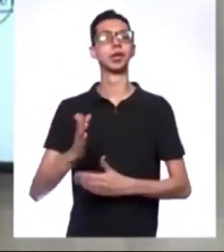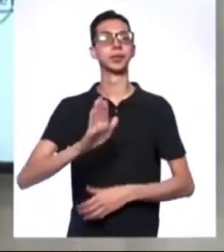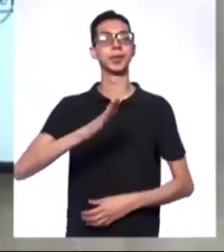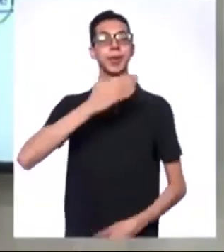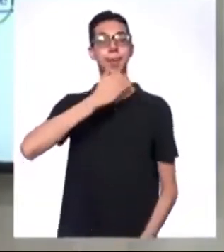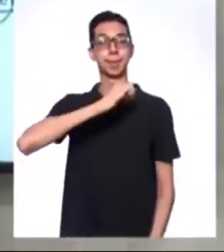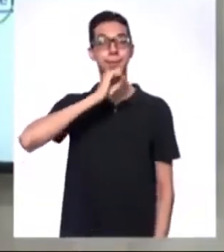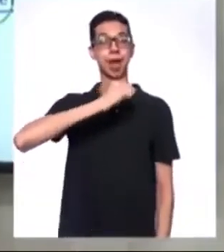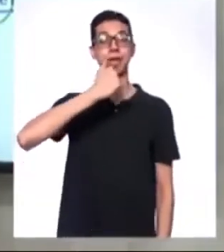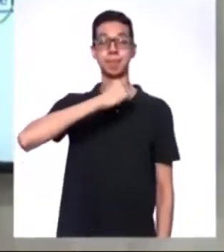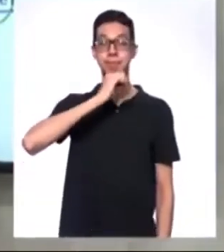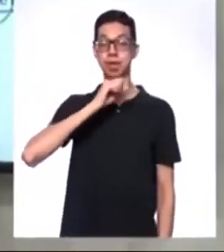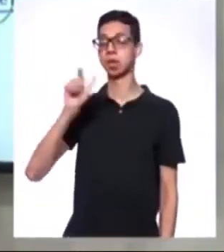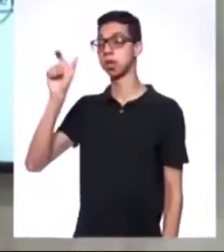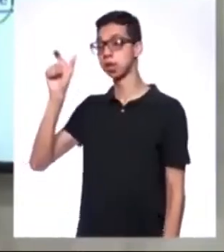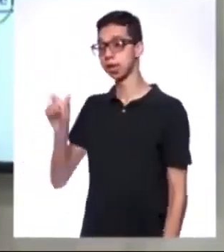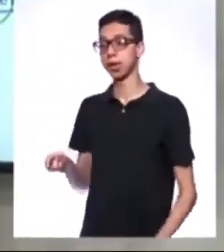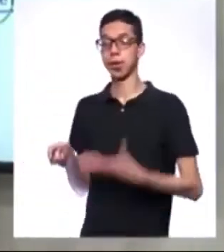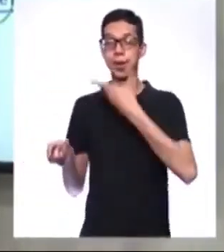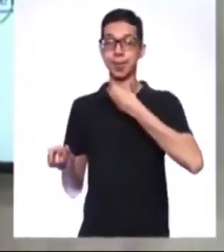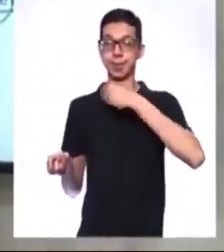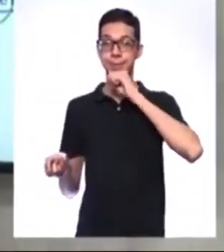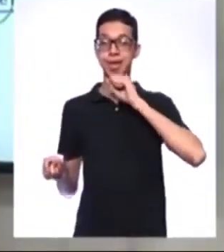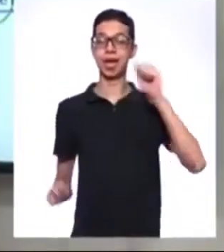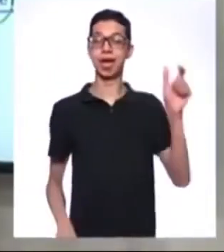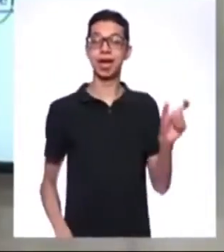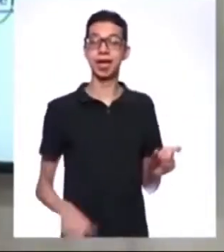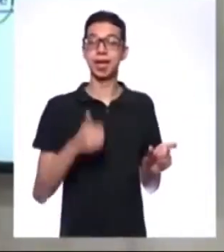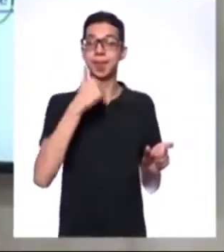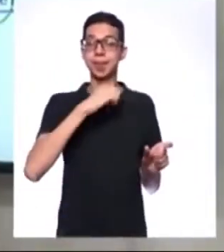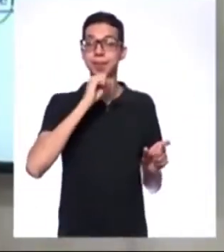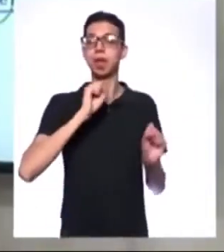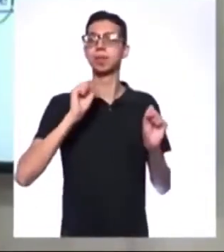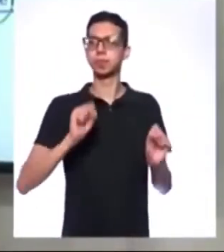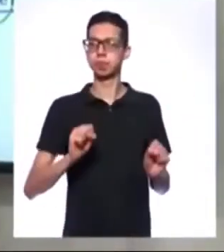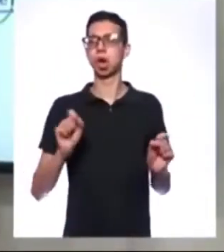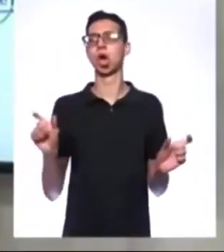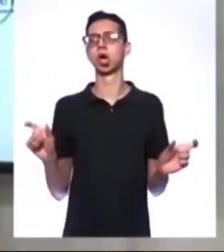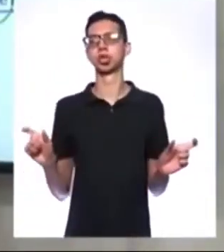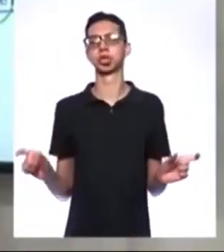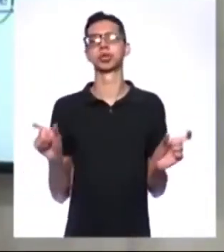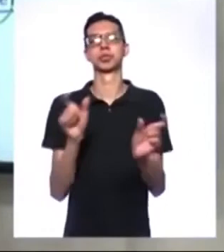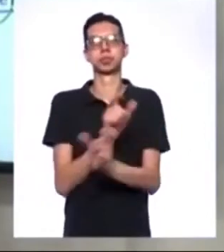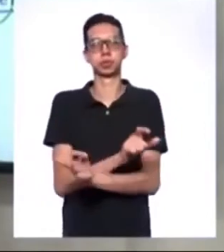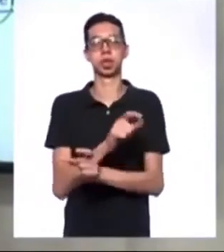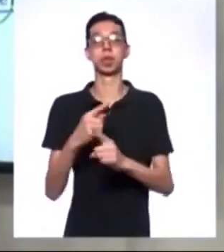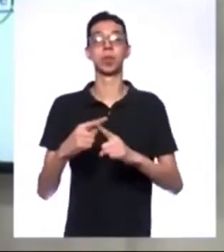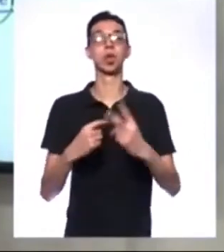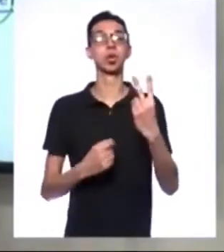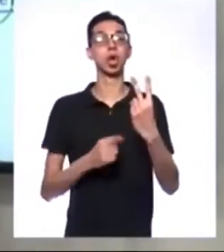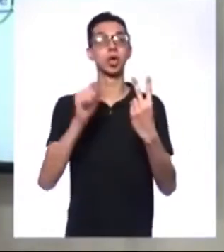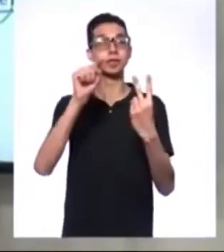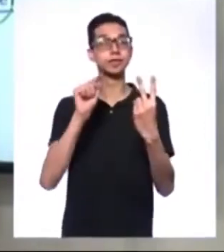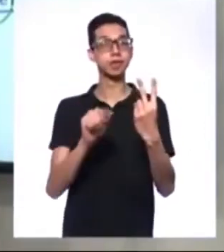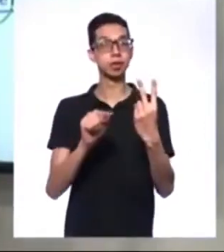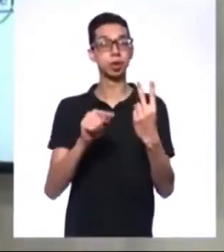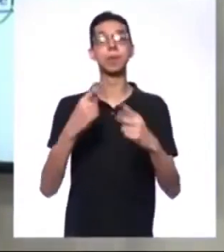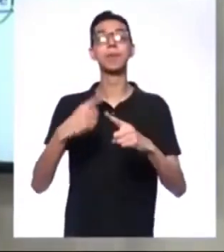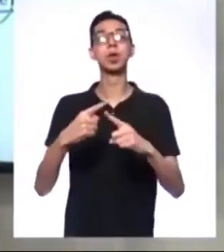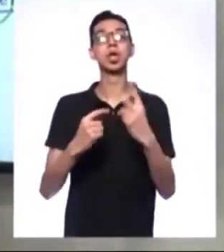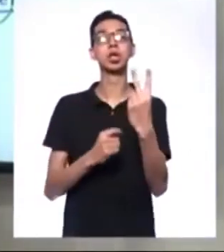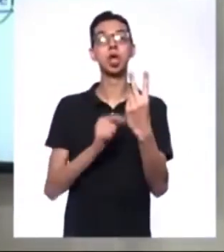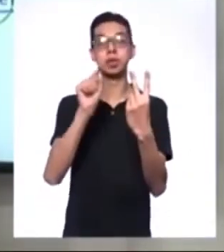o pai a mãe o pai e a mãe eles podem trocar de lugar 2 fatorial porque são poucas pessoas duas